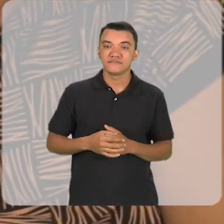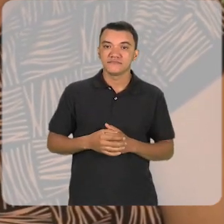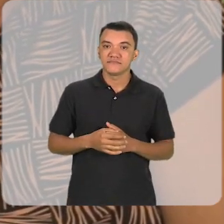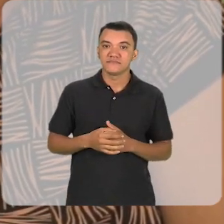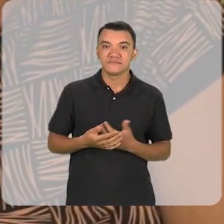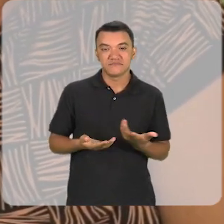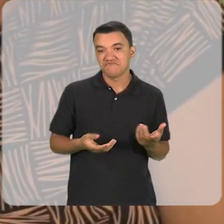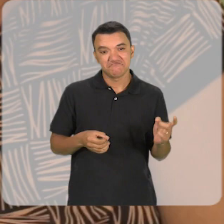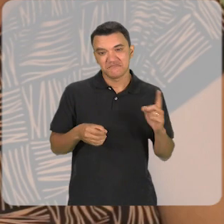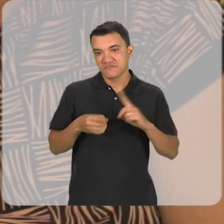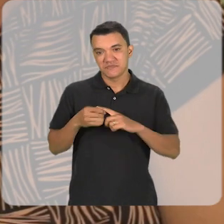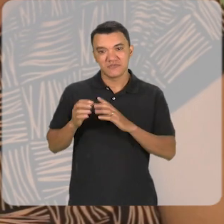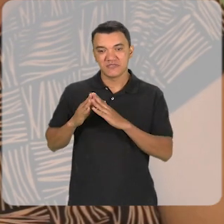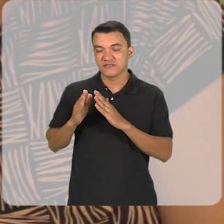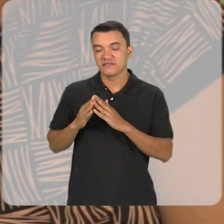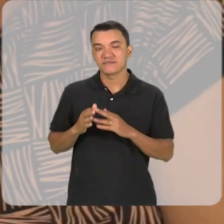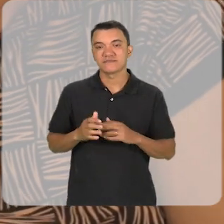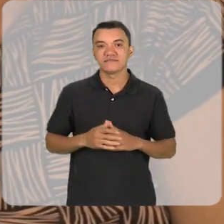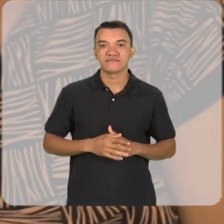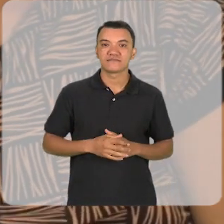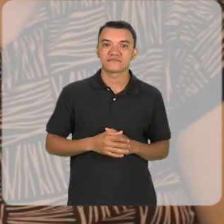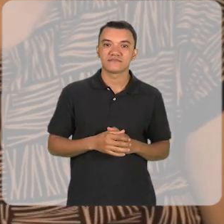e vinha-me embora.